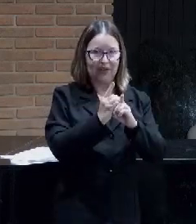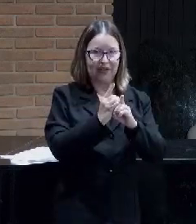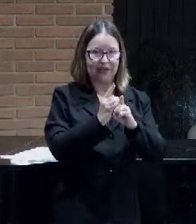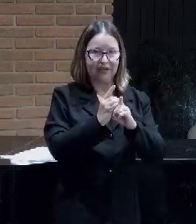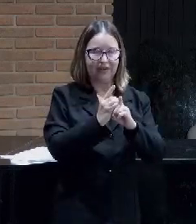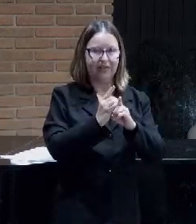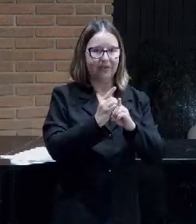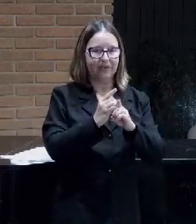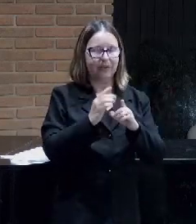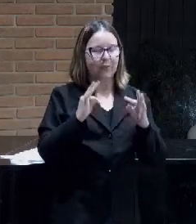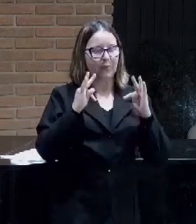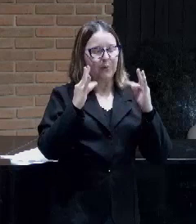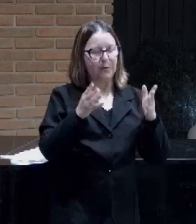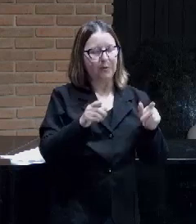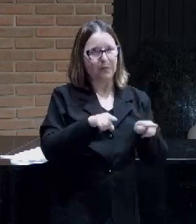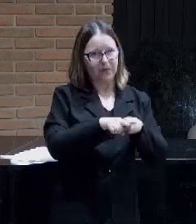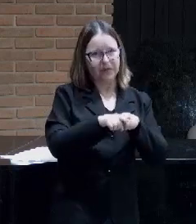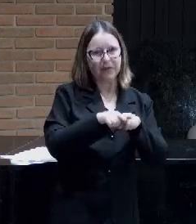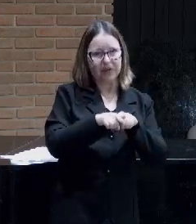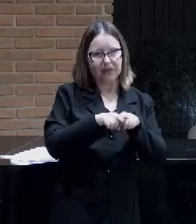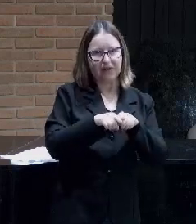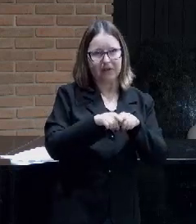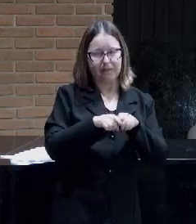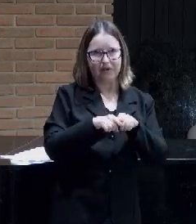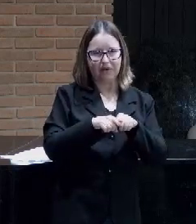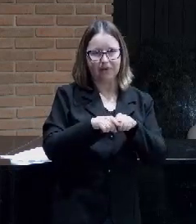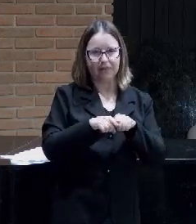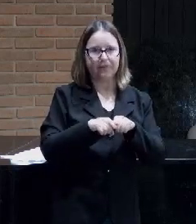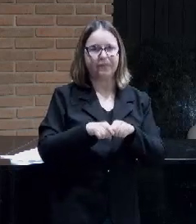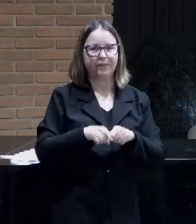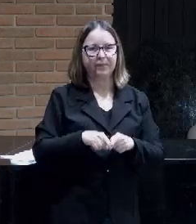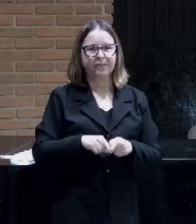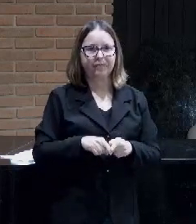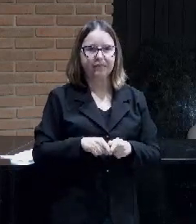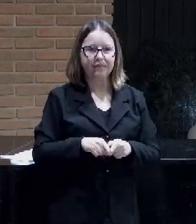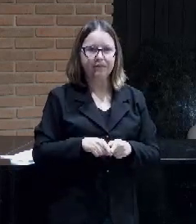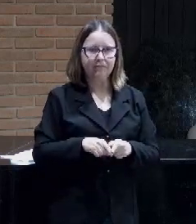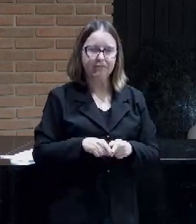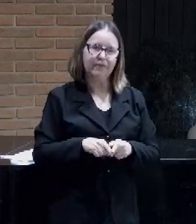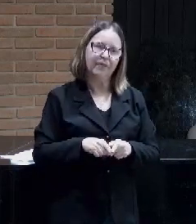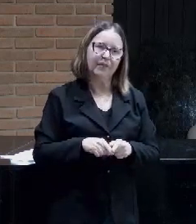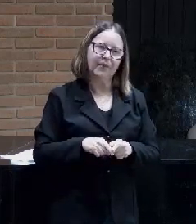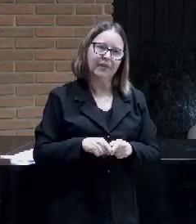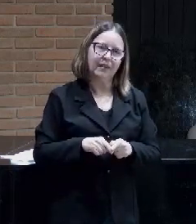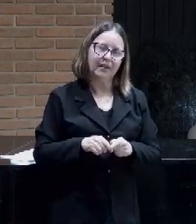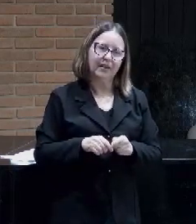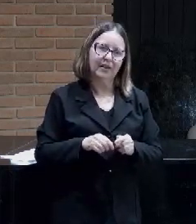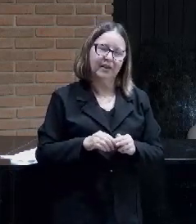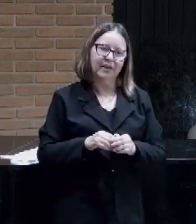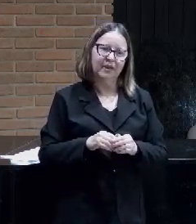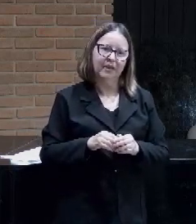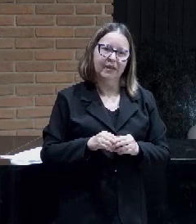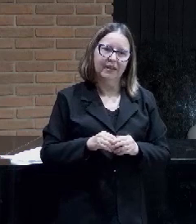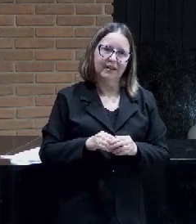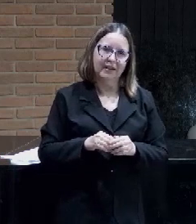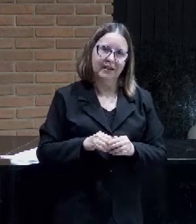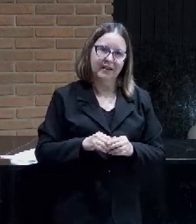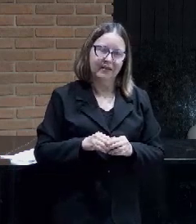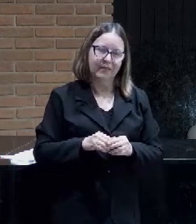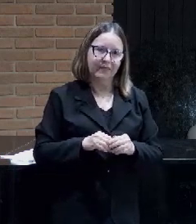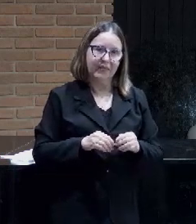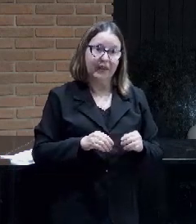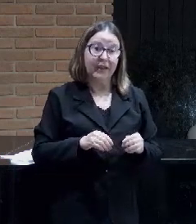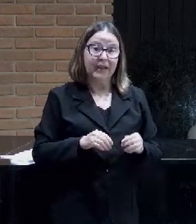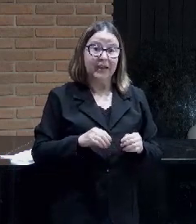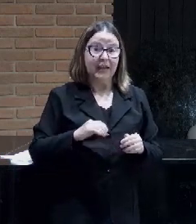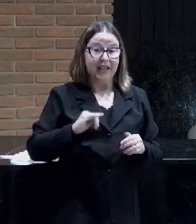irmãos começam a pedir perdão pelo pecado que cometeu contra ele. E ele fala assim, mas meus irmãos, fiquem tranquilos, porque o mal que vocês